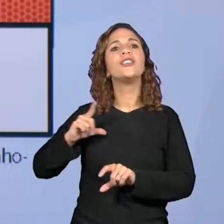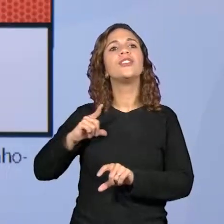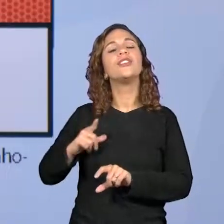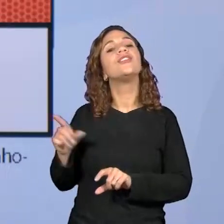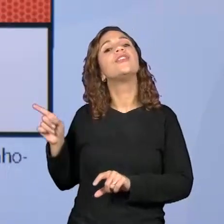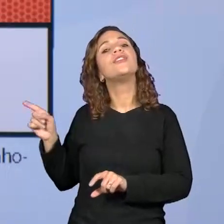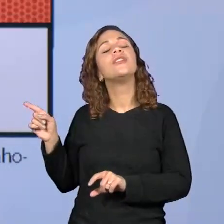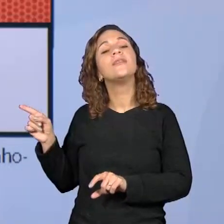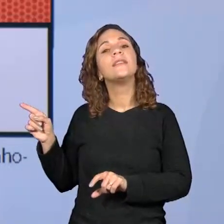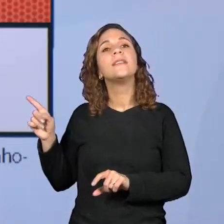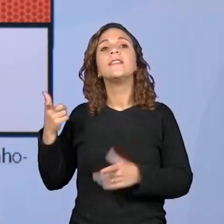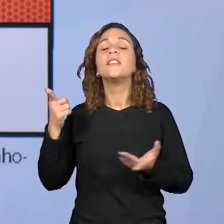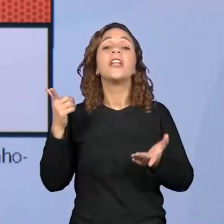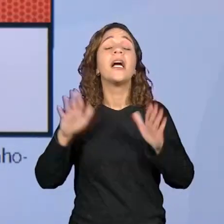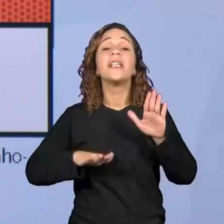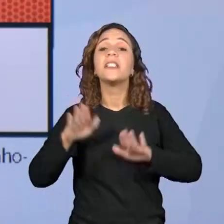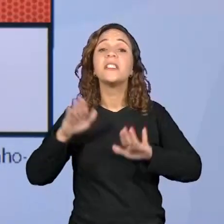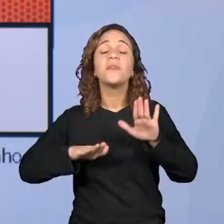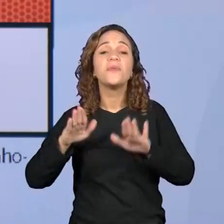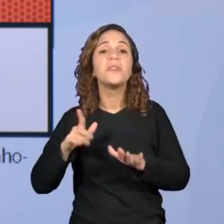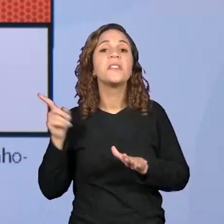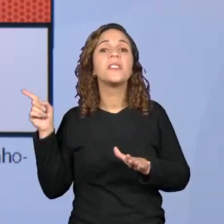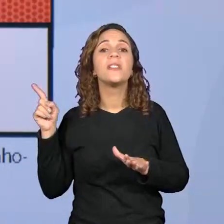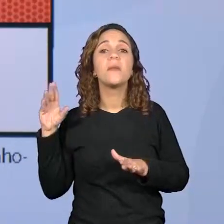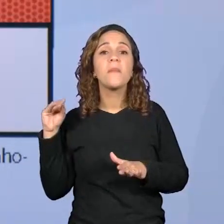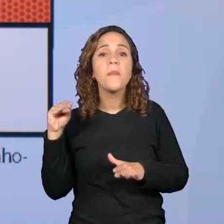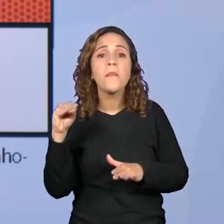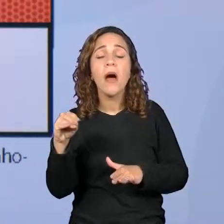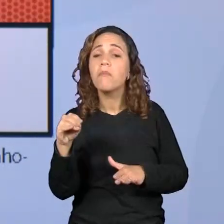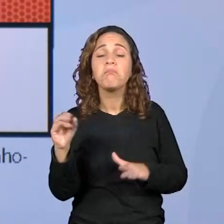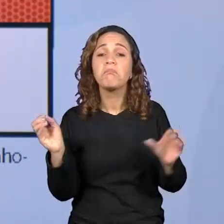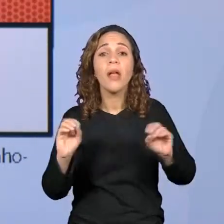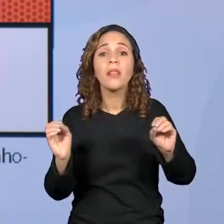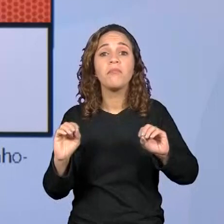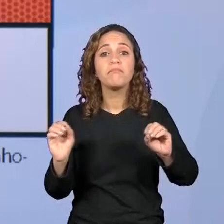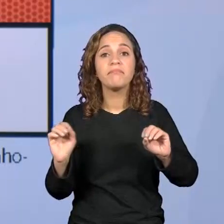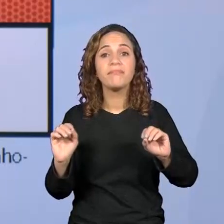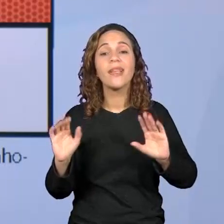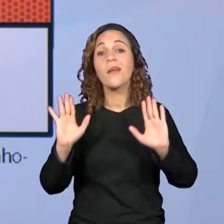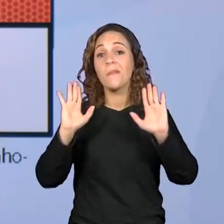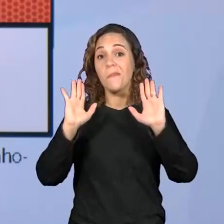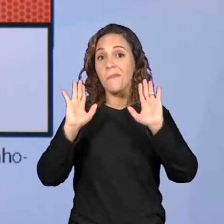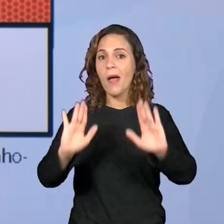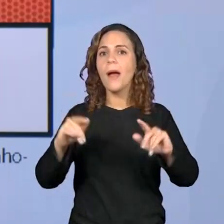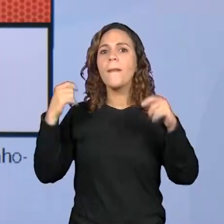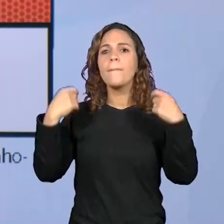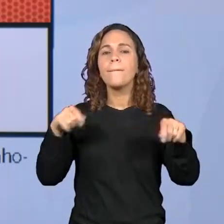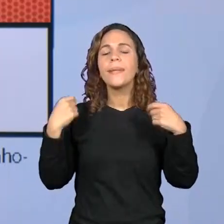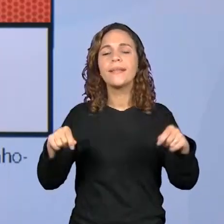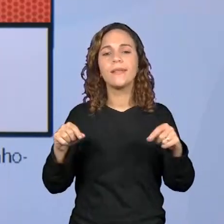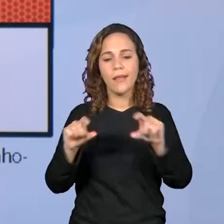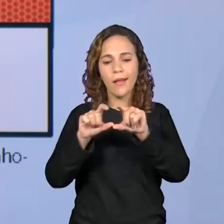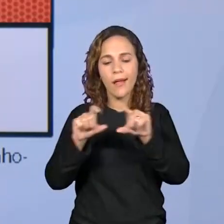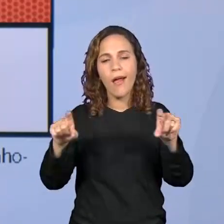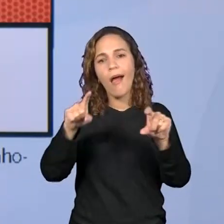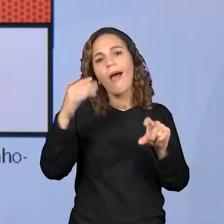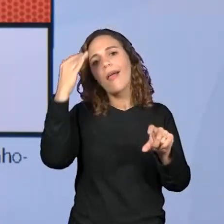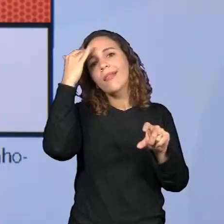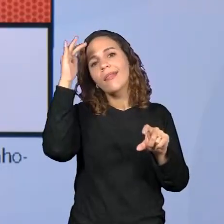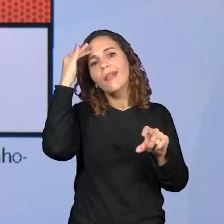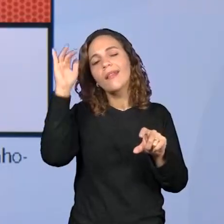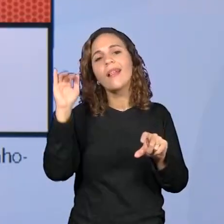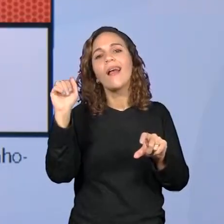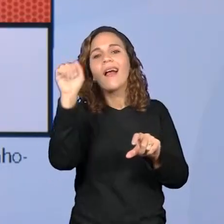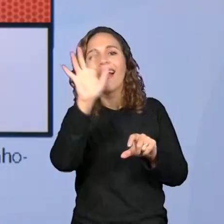na tirinha não tem mensagem, não tem fala nenhuma do personagem, mas precisa ter uma legenda para você entender a